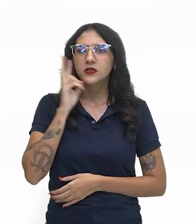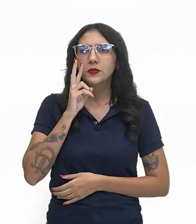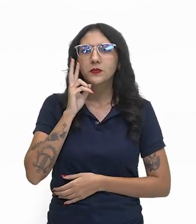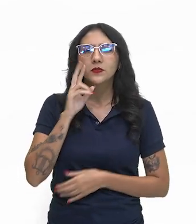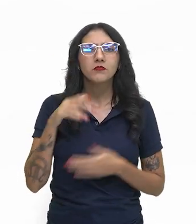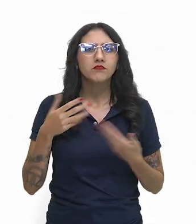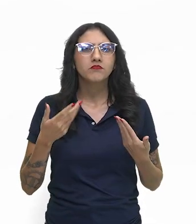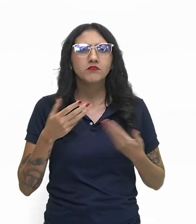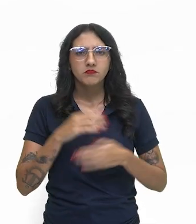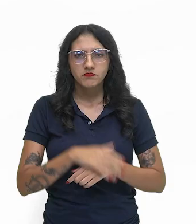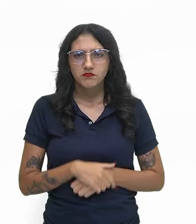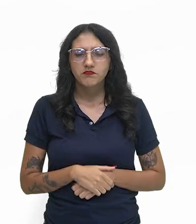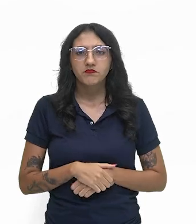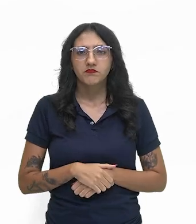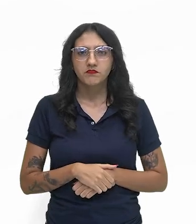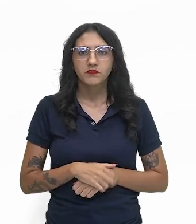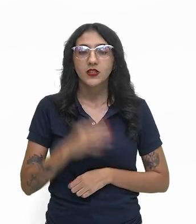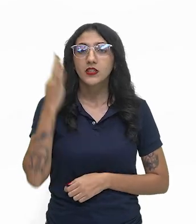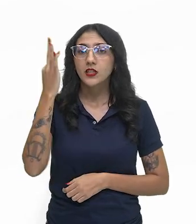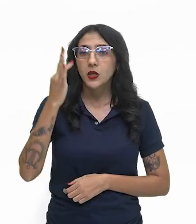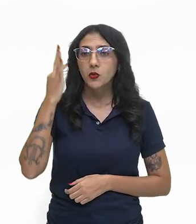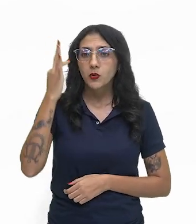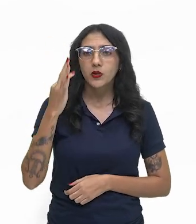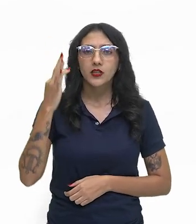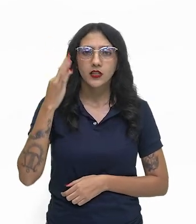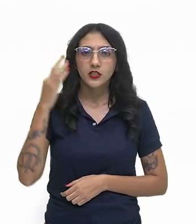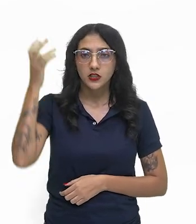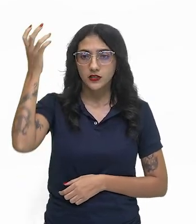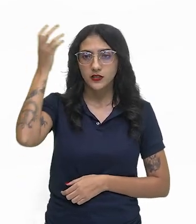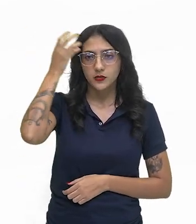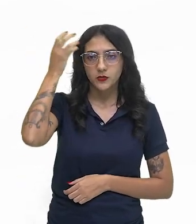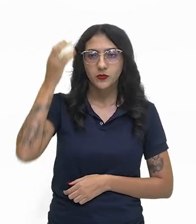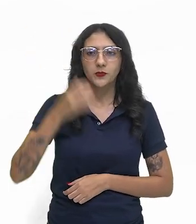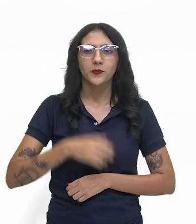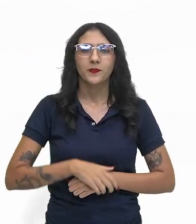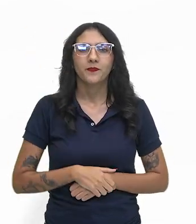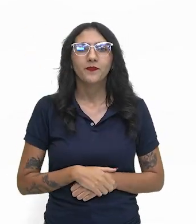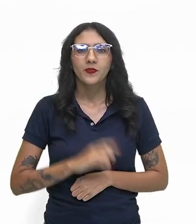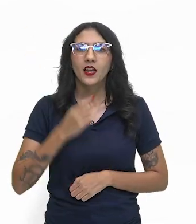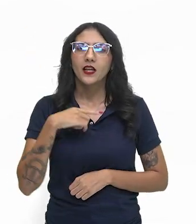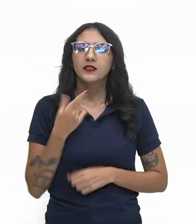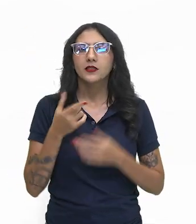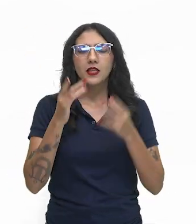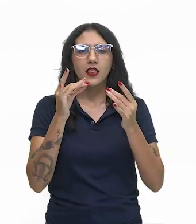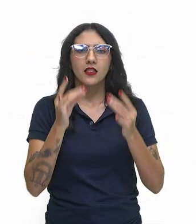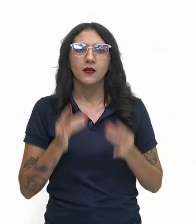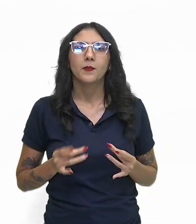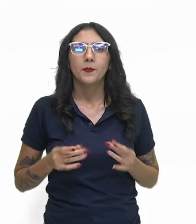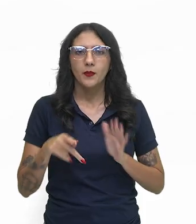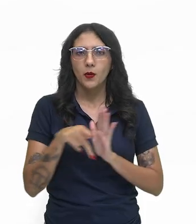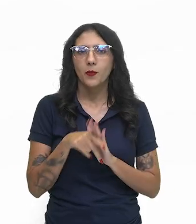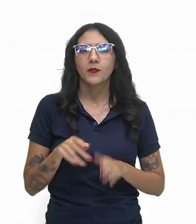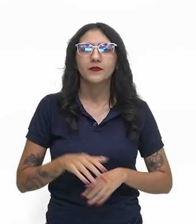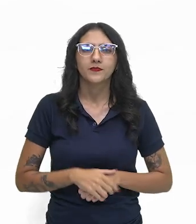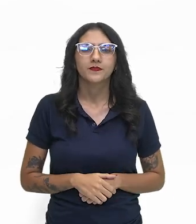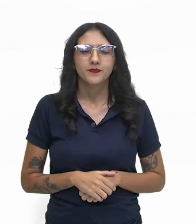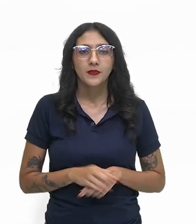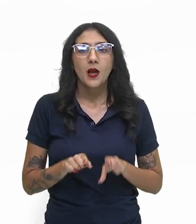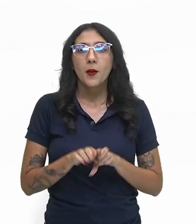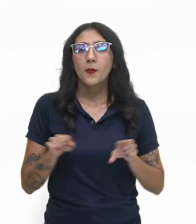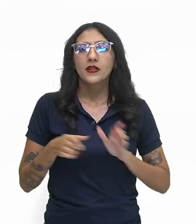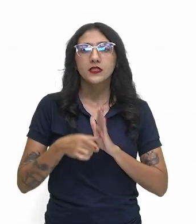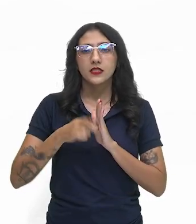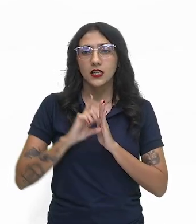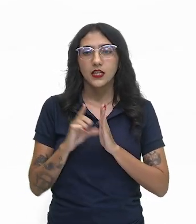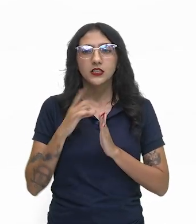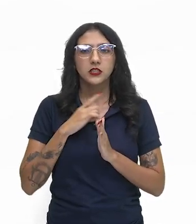quem? Das leis de Newton, que são as aplicações das leis de Newton. Mas antes, quando se fala